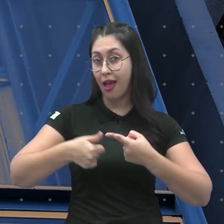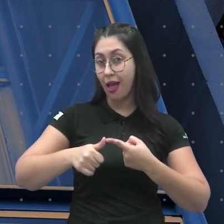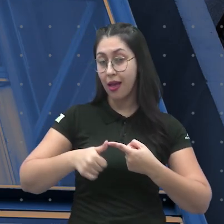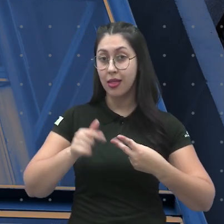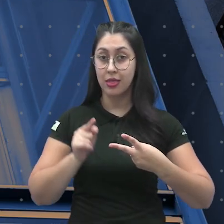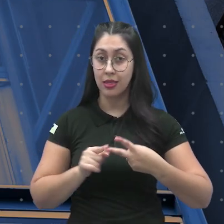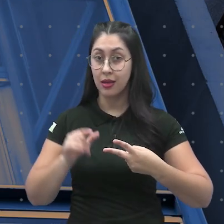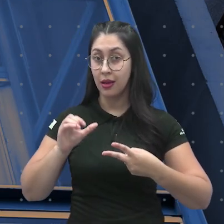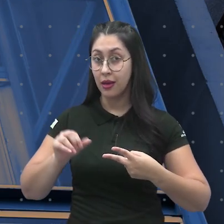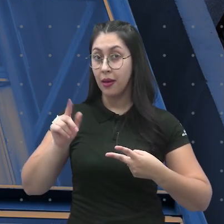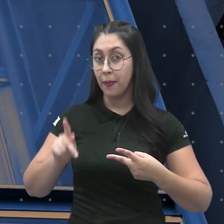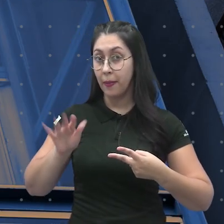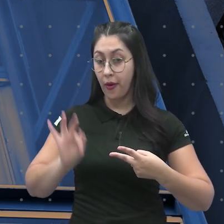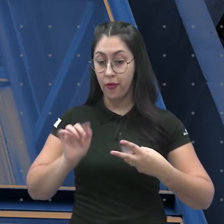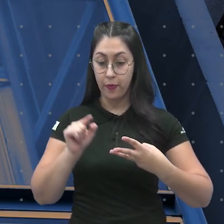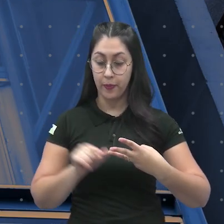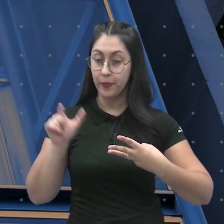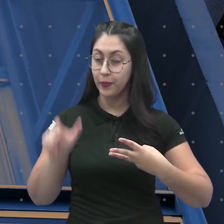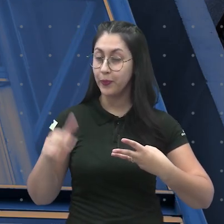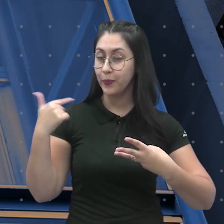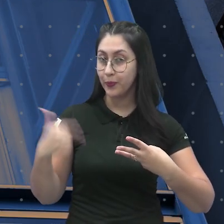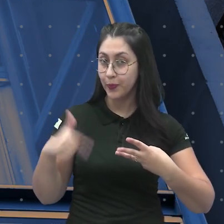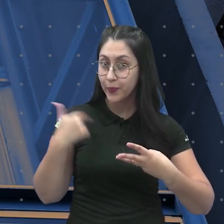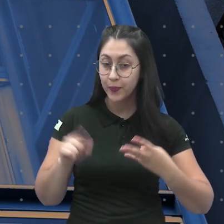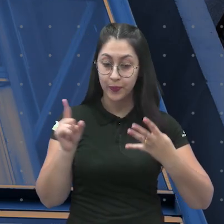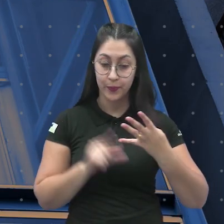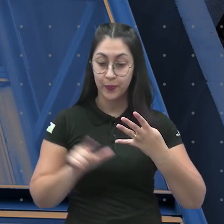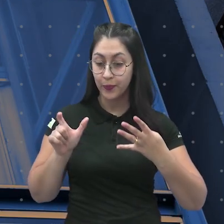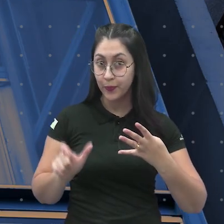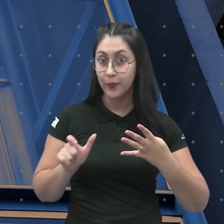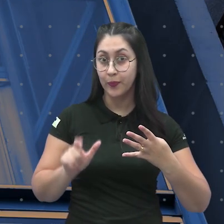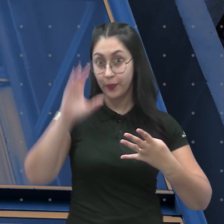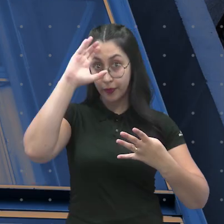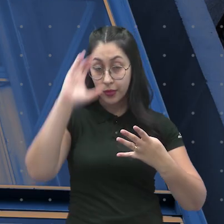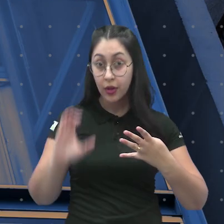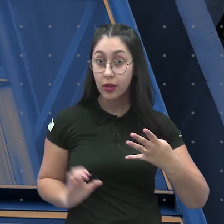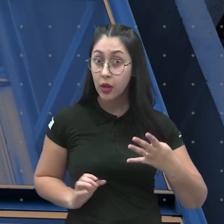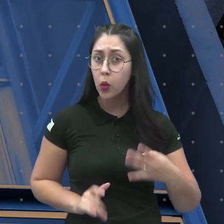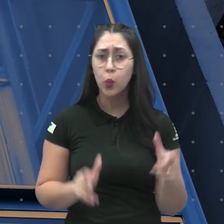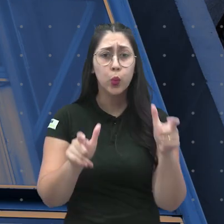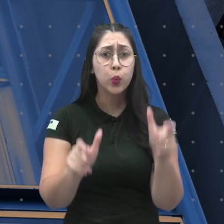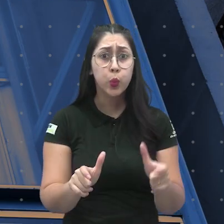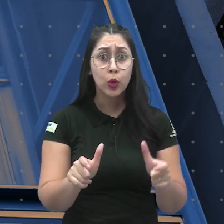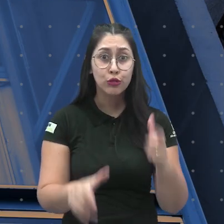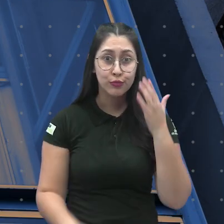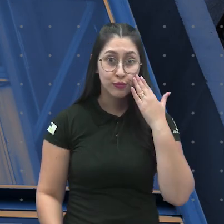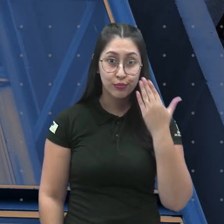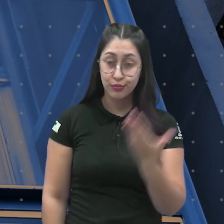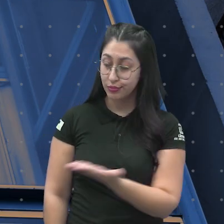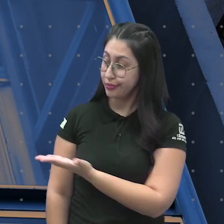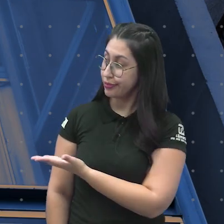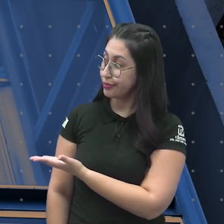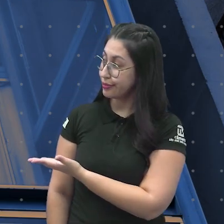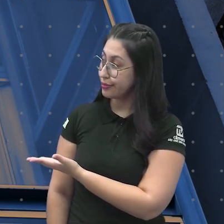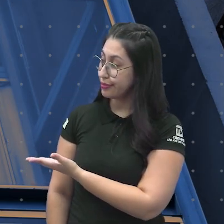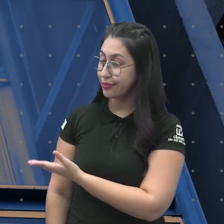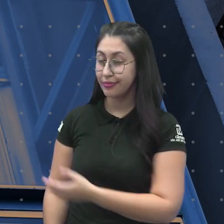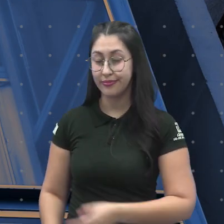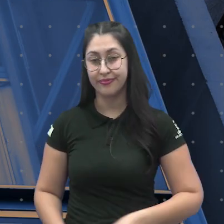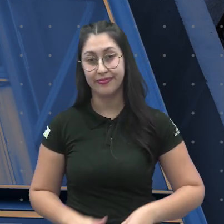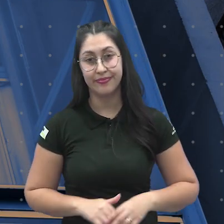levando RG, CPF, carteira de trabalho e o cartão cidadão. O PAT fica na Praça Afonso